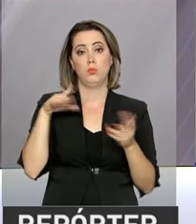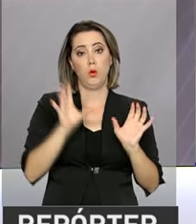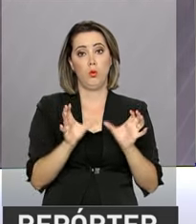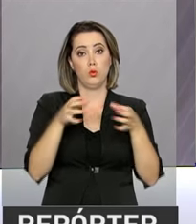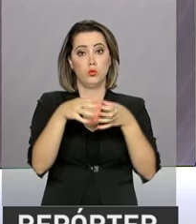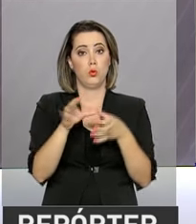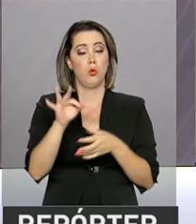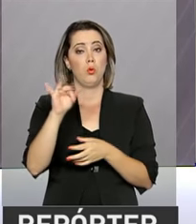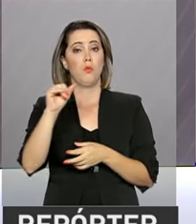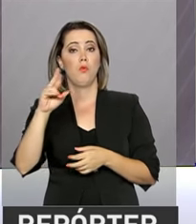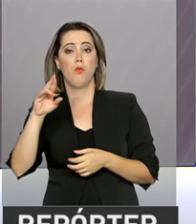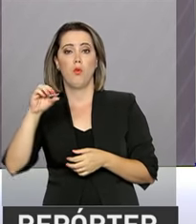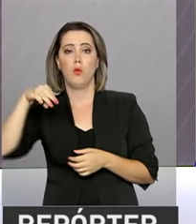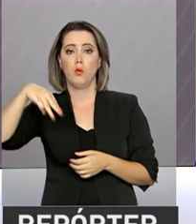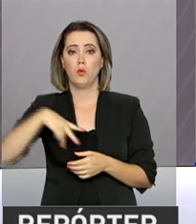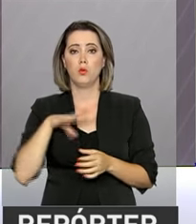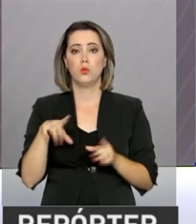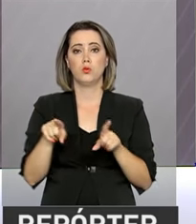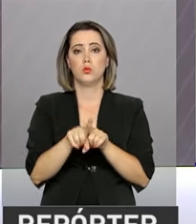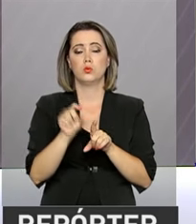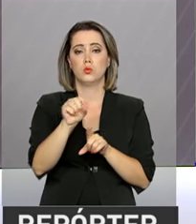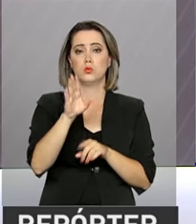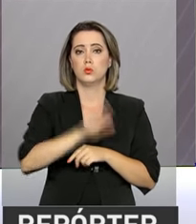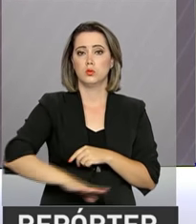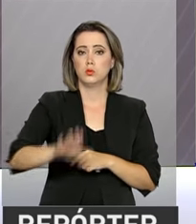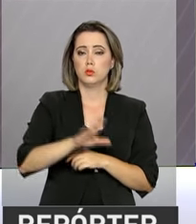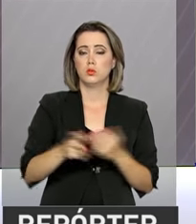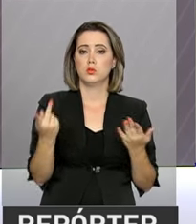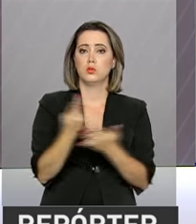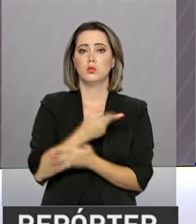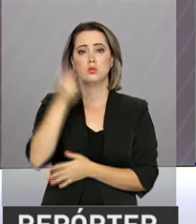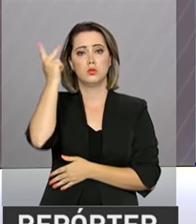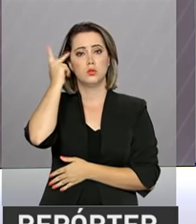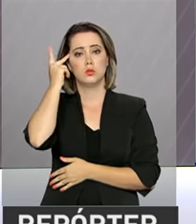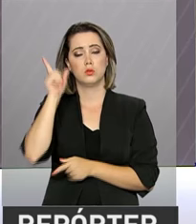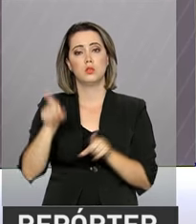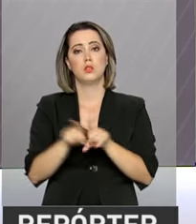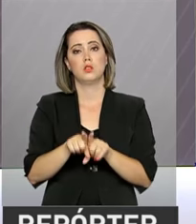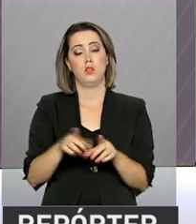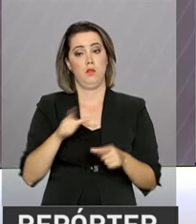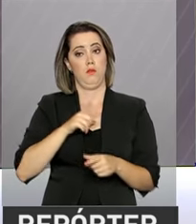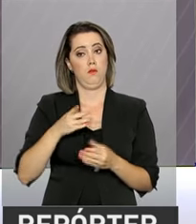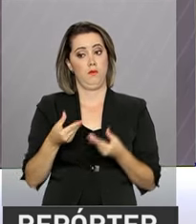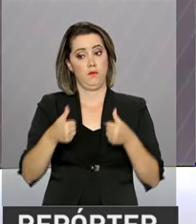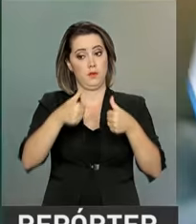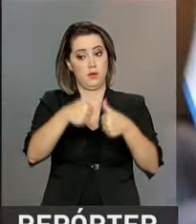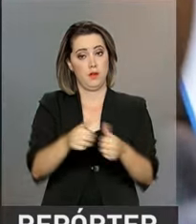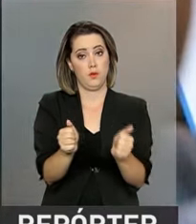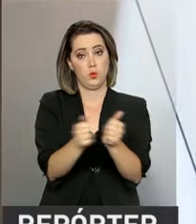Criança, realizado em São Paulo, e que contou com a presença do rei e da rainha da Suécia.